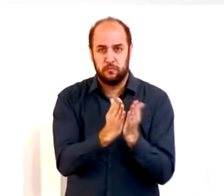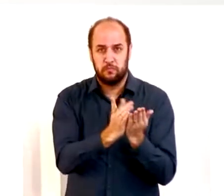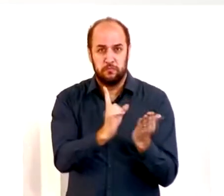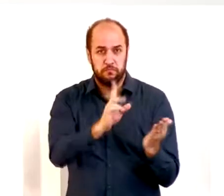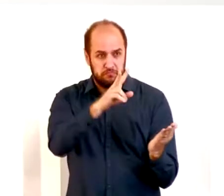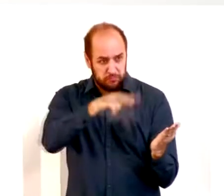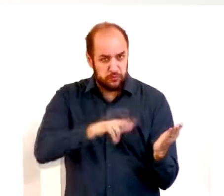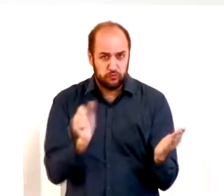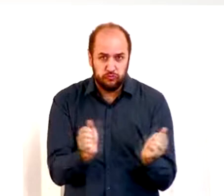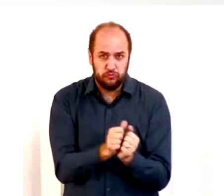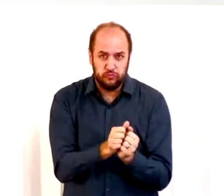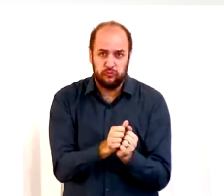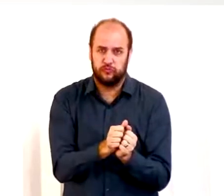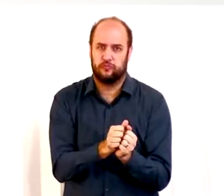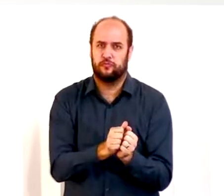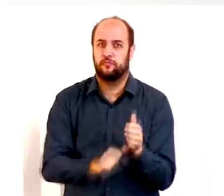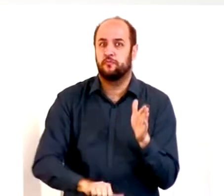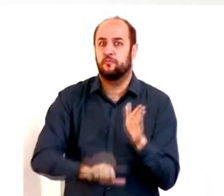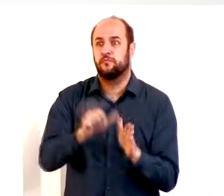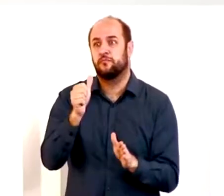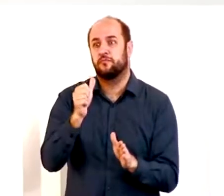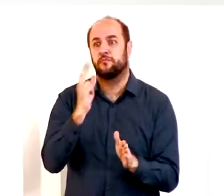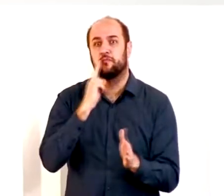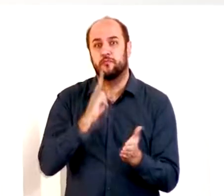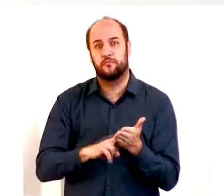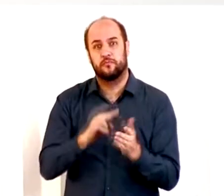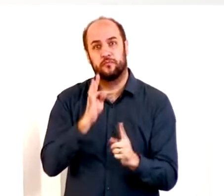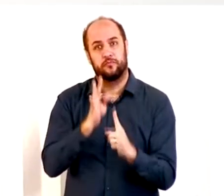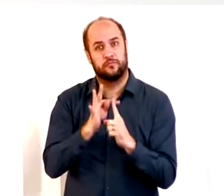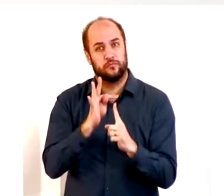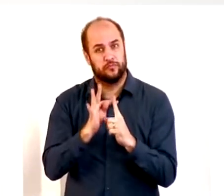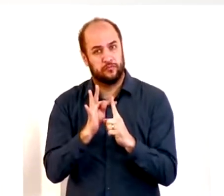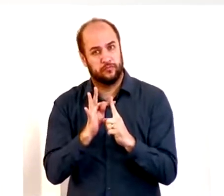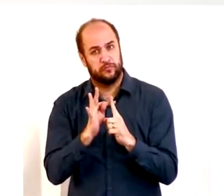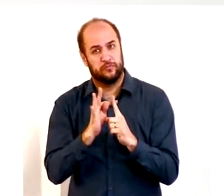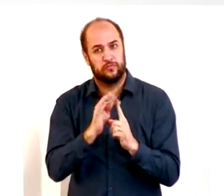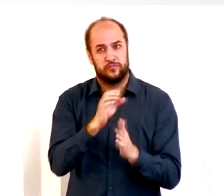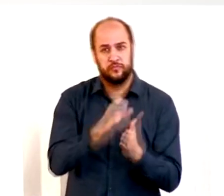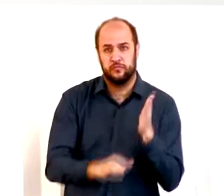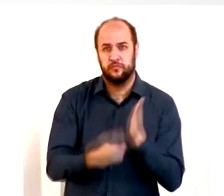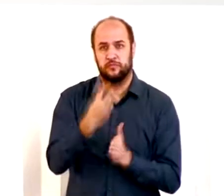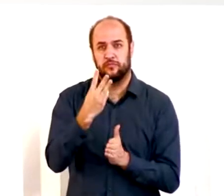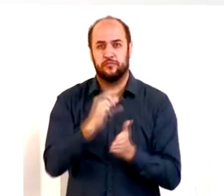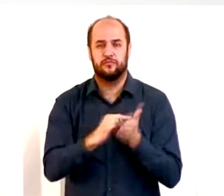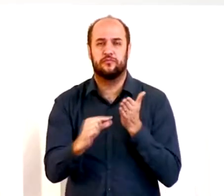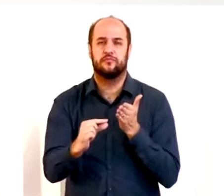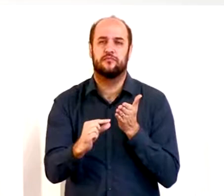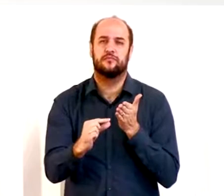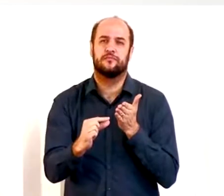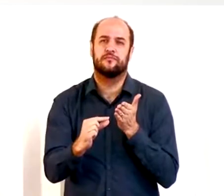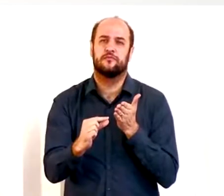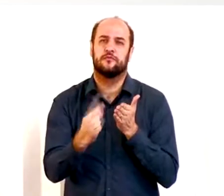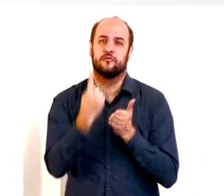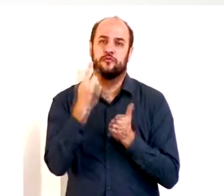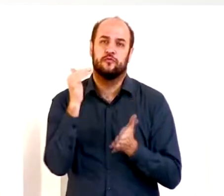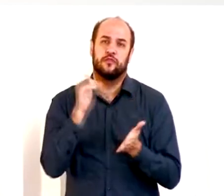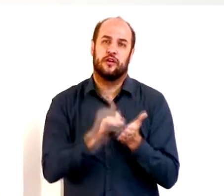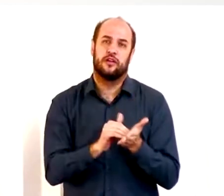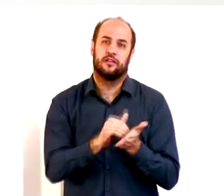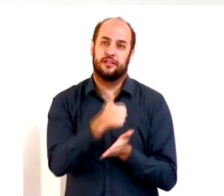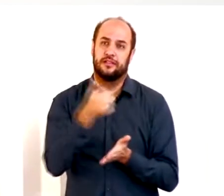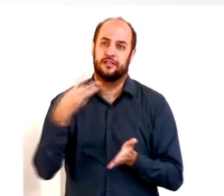aberta, aqui em 1 a Timóteo, primeira carta de Paulo a Timóteo, capítulo 3, versículos de 1 até